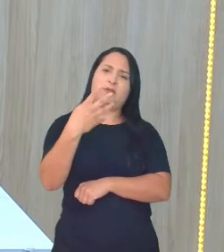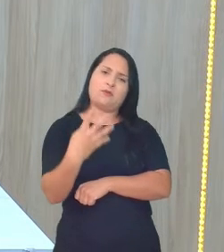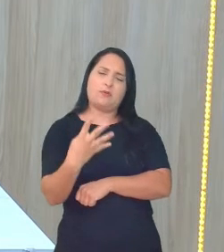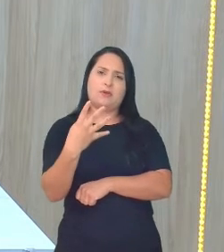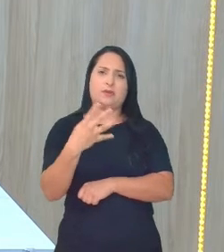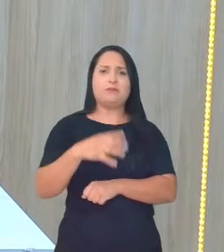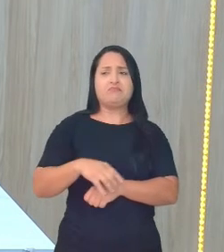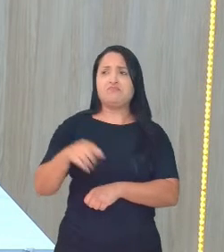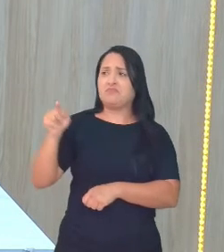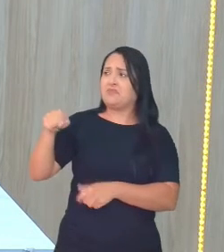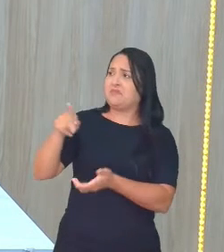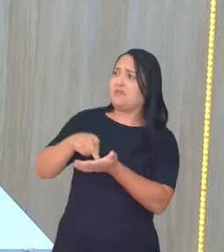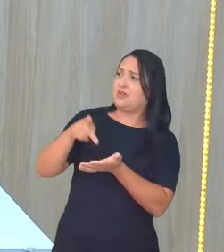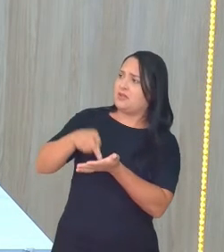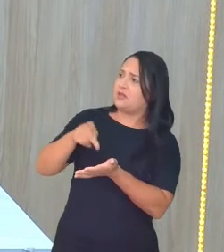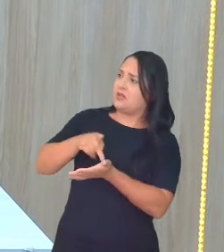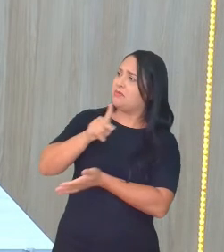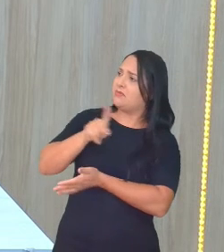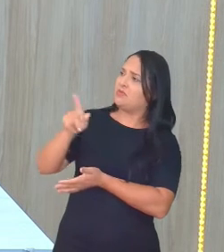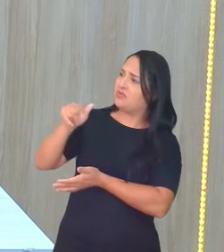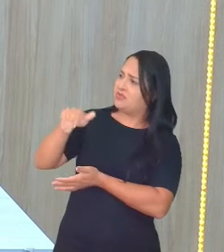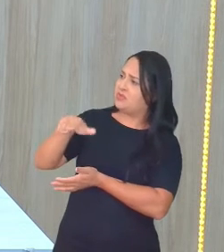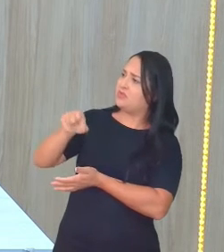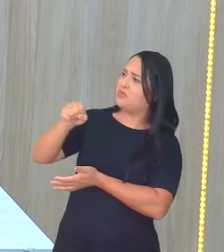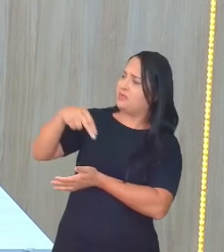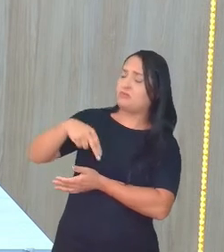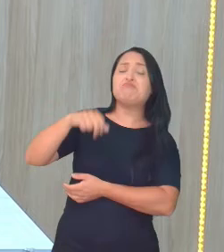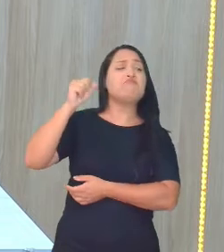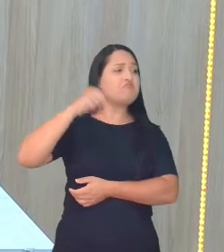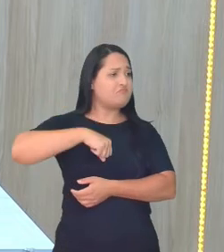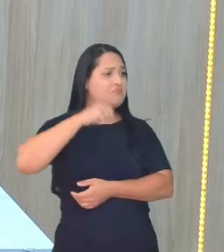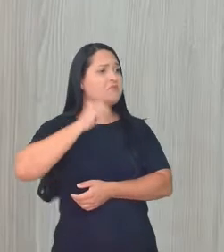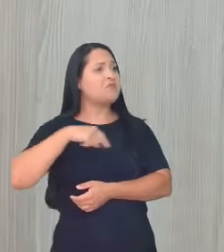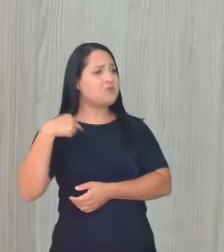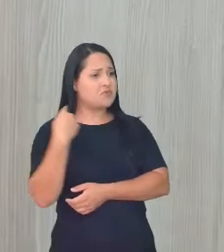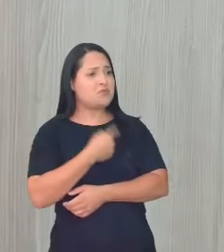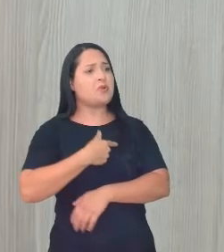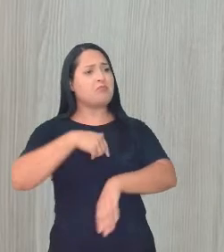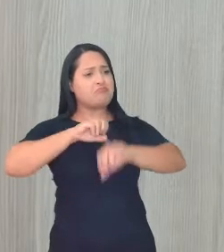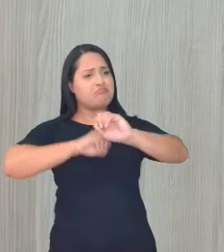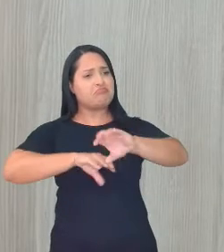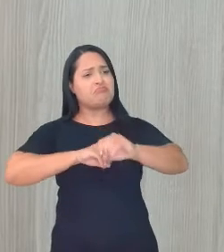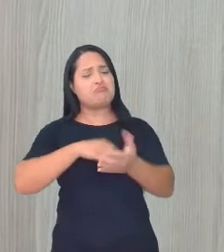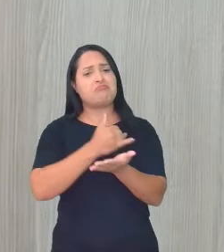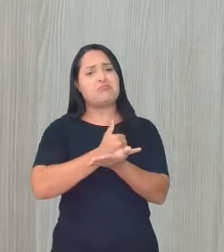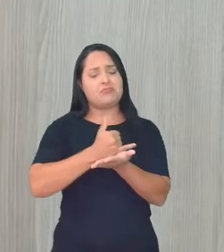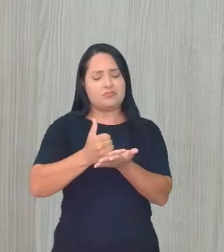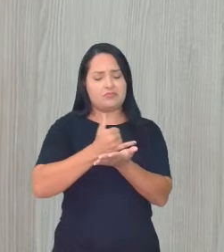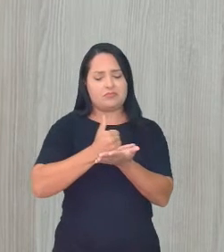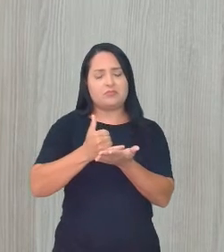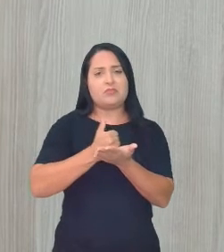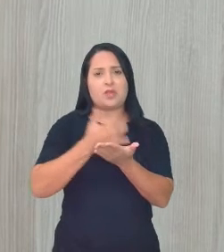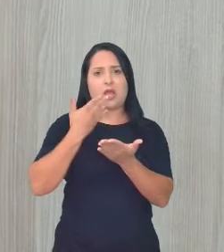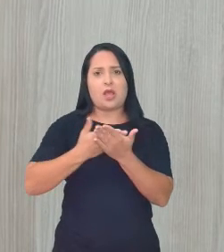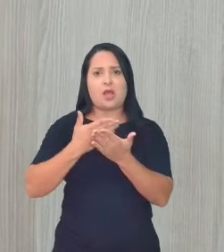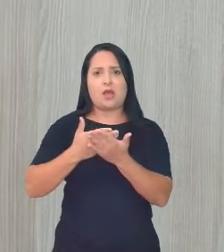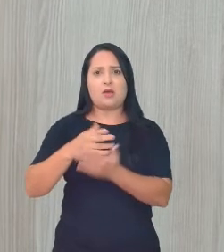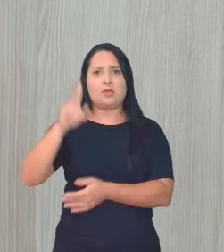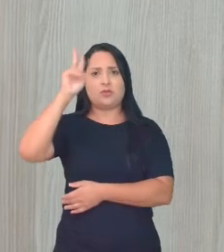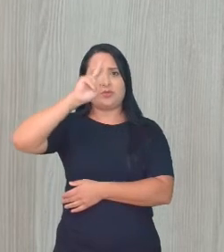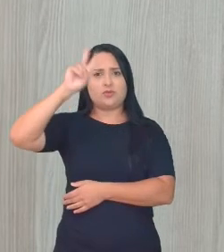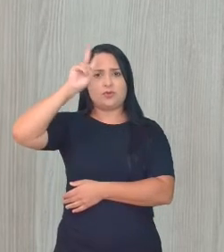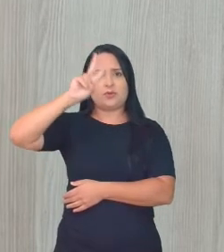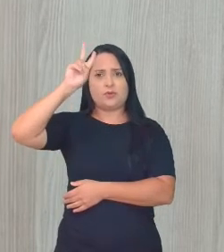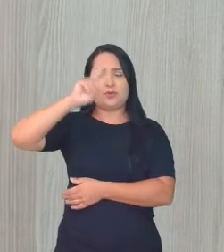1824. Não é mesmo, professor Gilson? Com certeza, trabalhamos aqui, né, demos essa introdução na nossa aula de